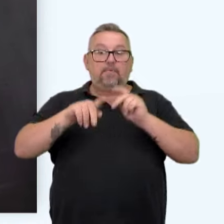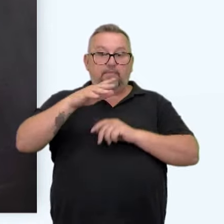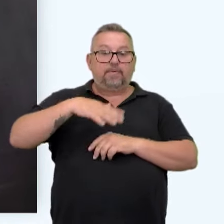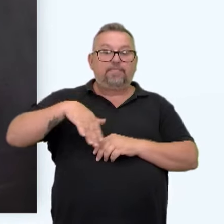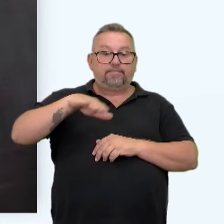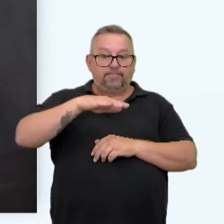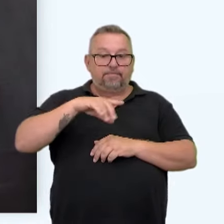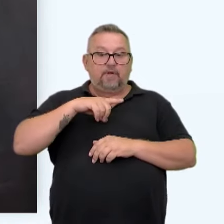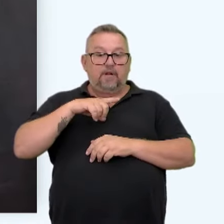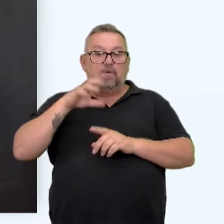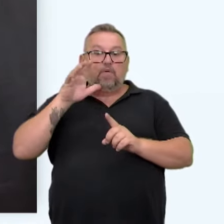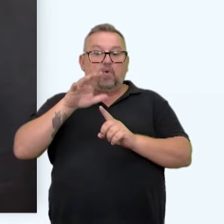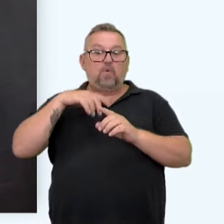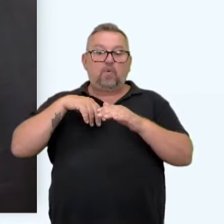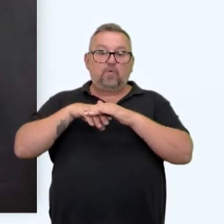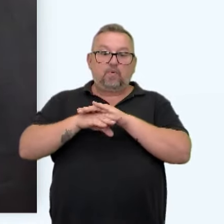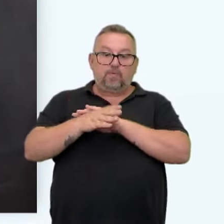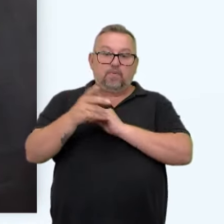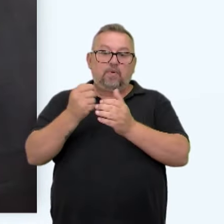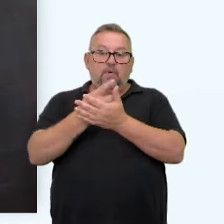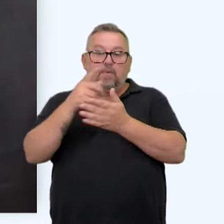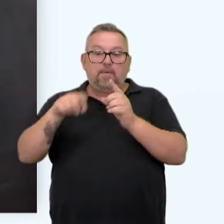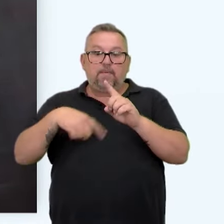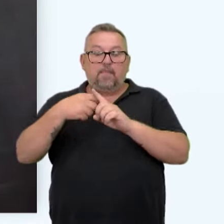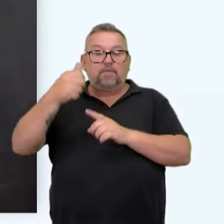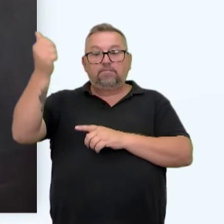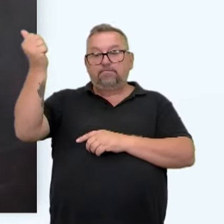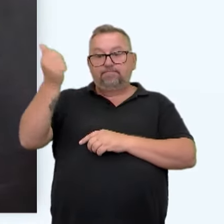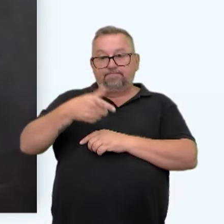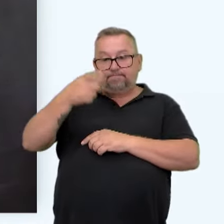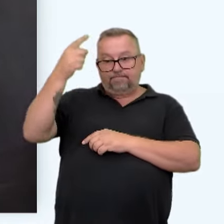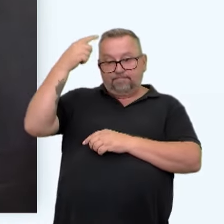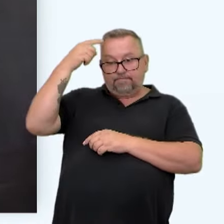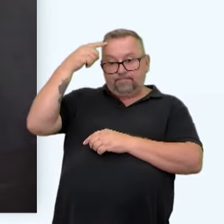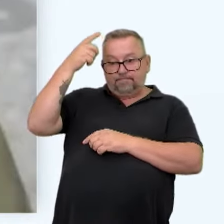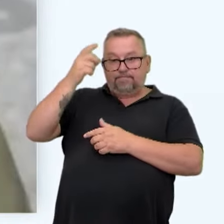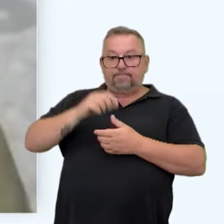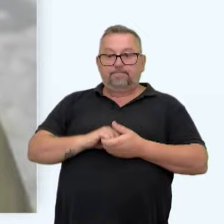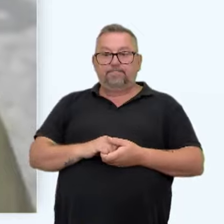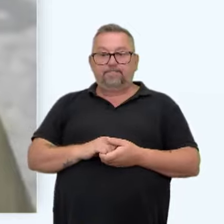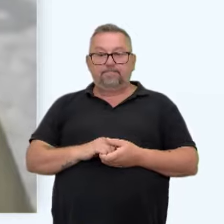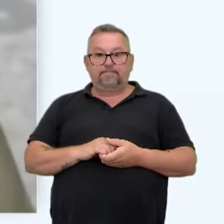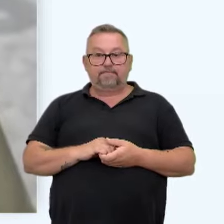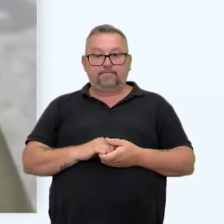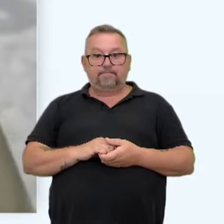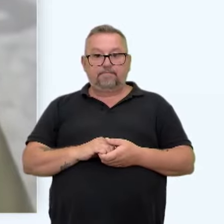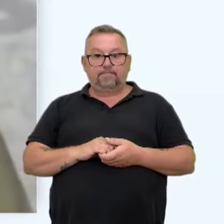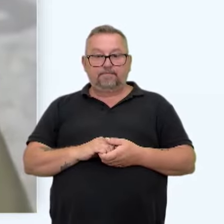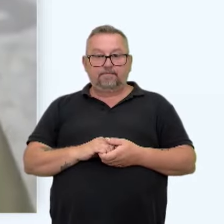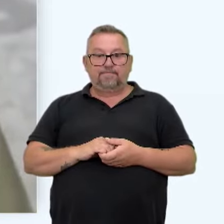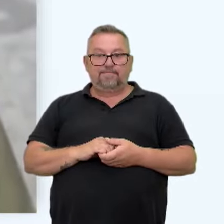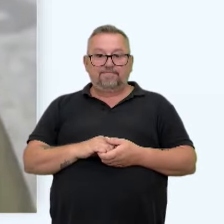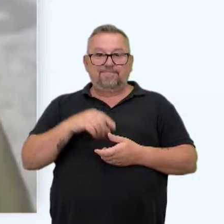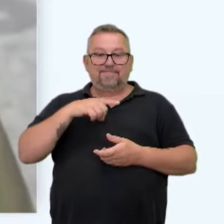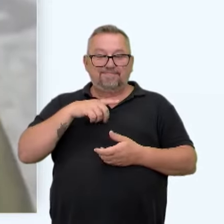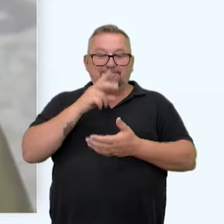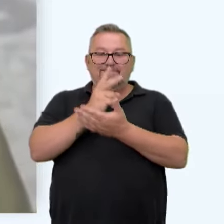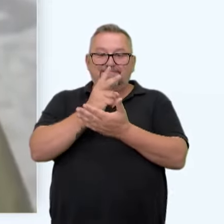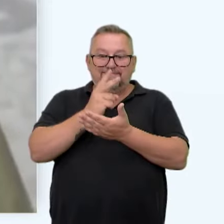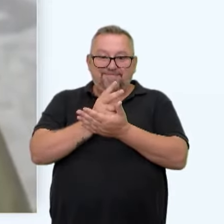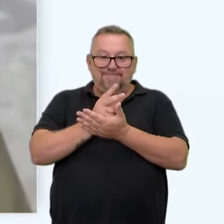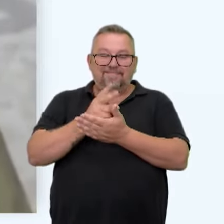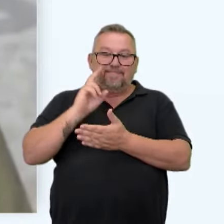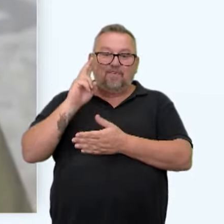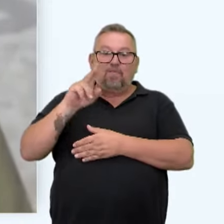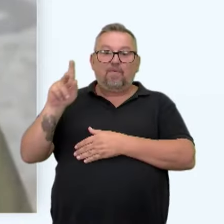civilización y afecta a los hábitos del consumidor mucho más de lo que preveíamos. Também participou da mesma sessão da CIP